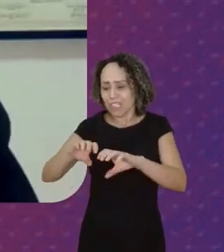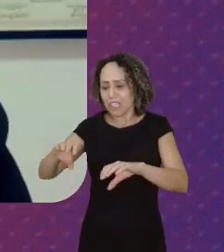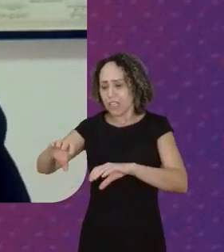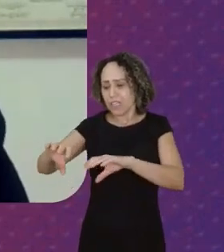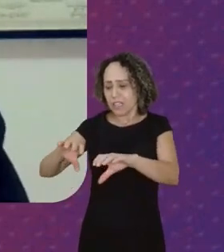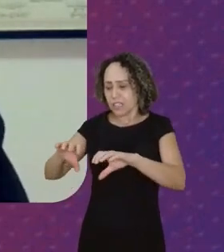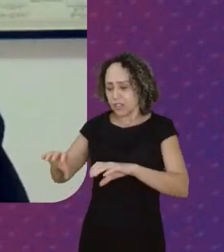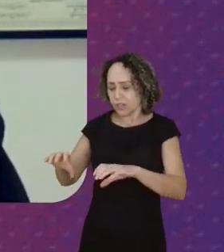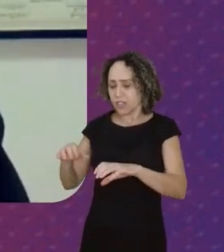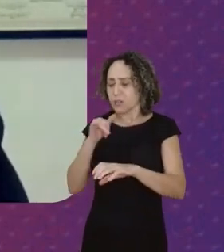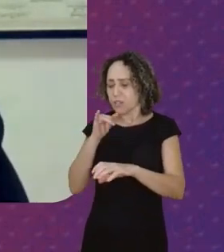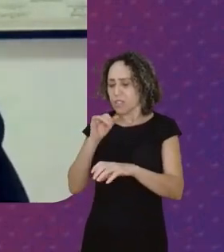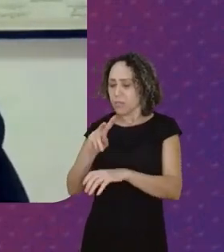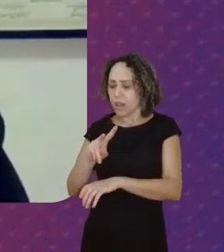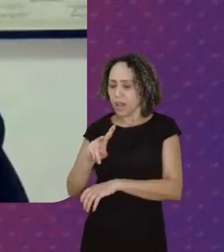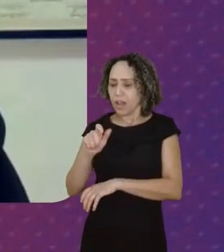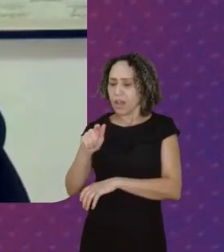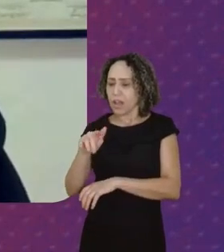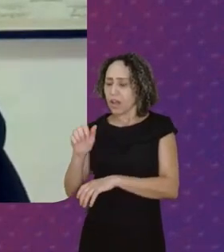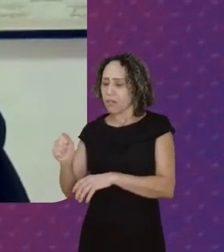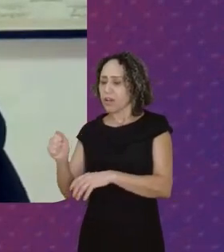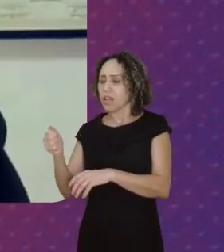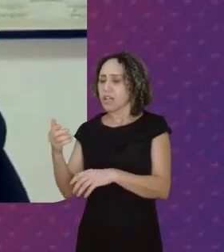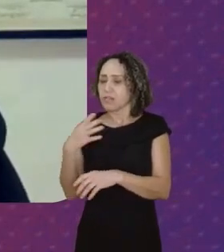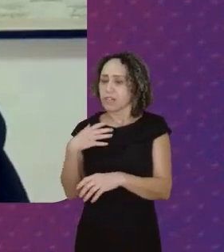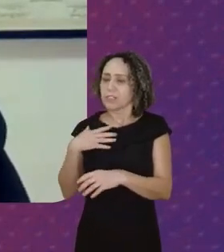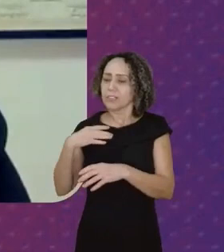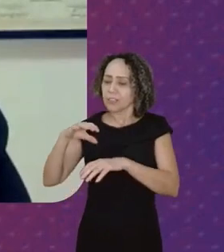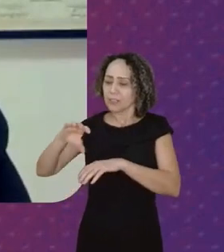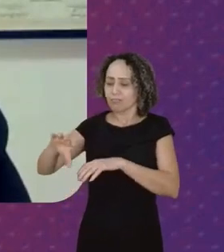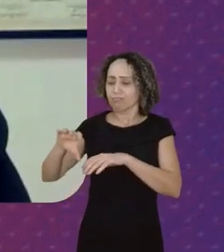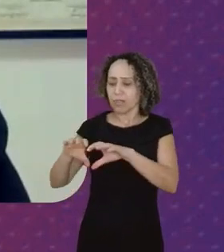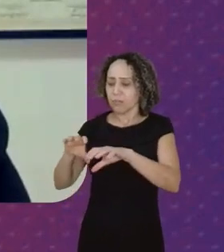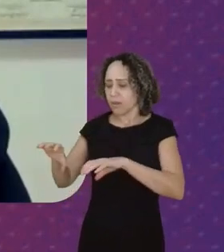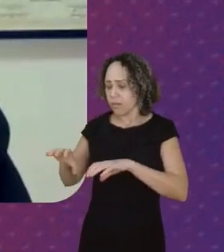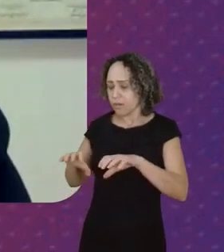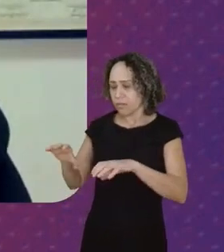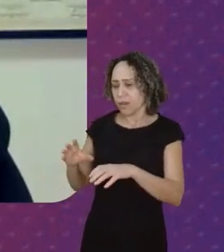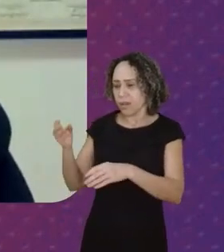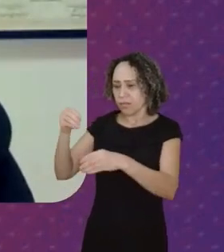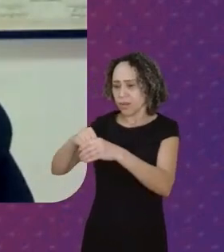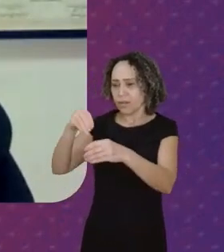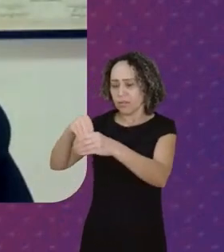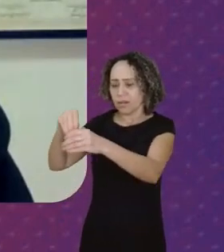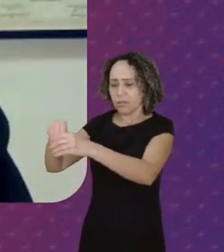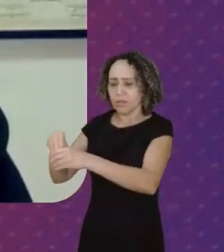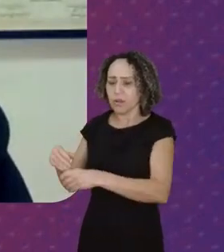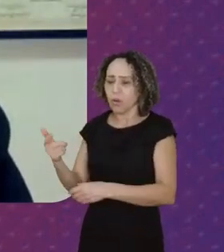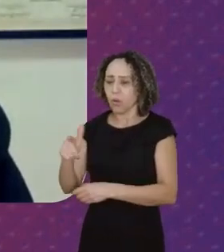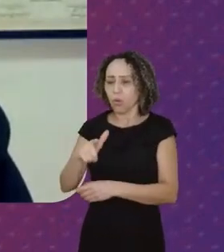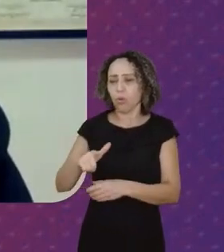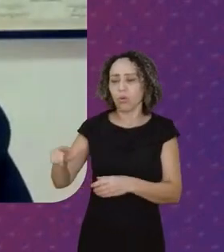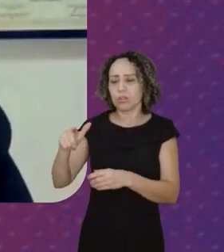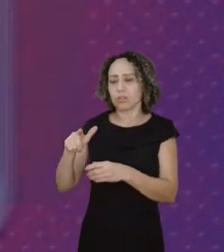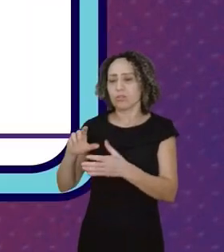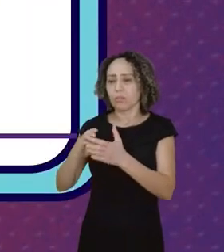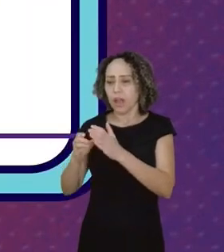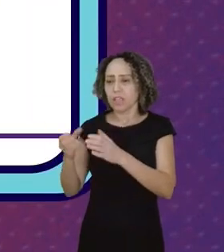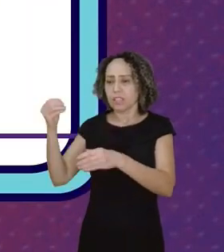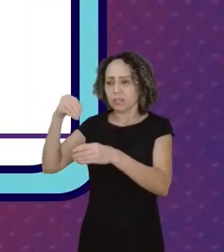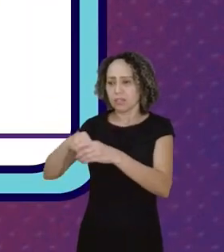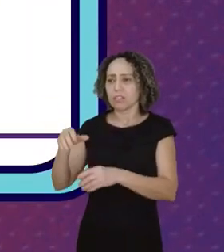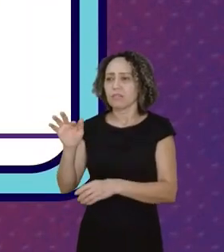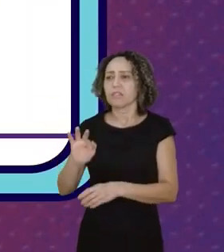chapa, com membros dos outros partidos federados, né? E aí também, conforme preceitua